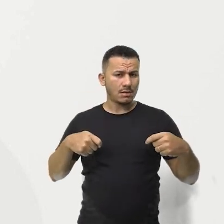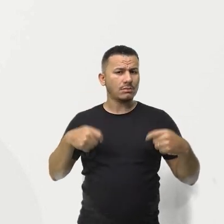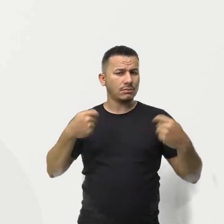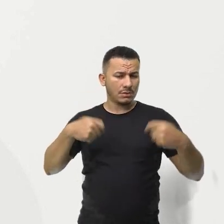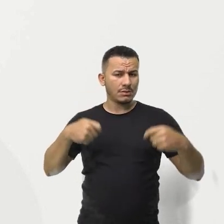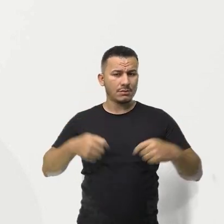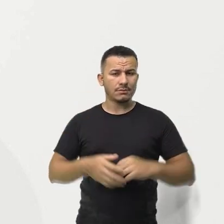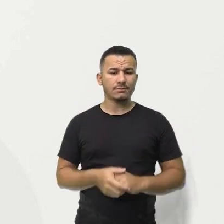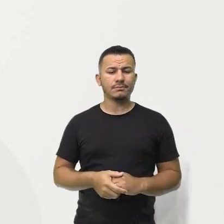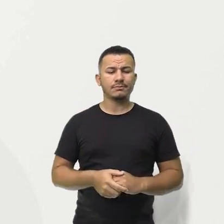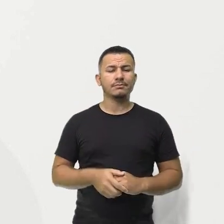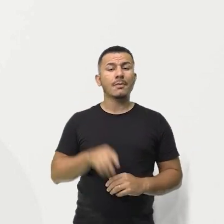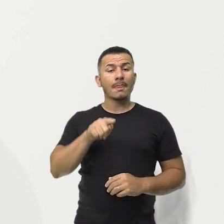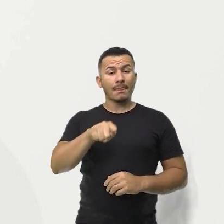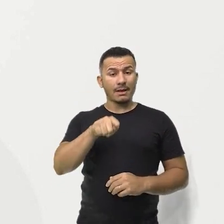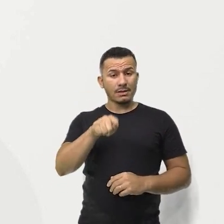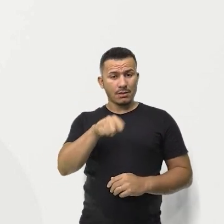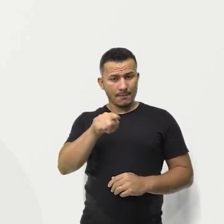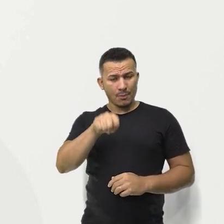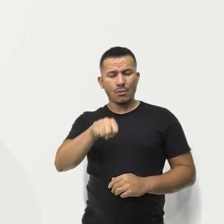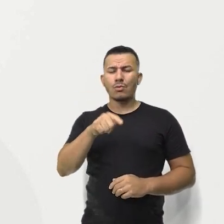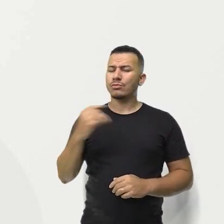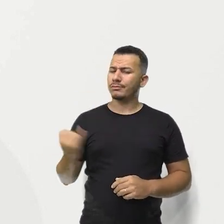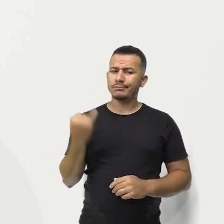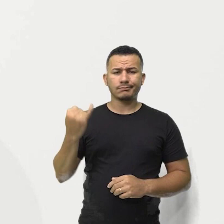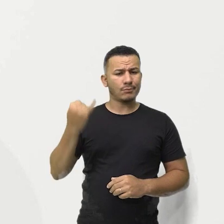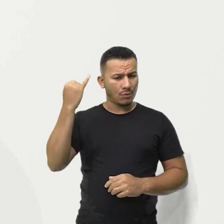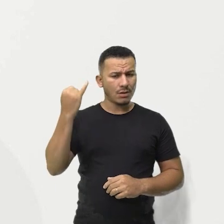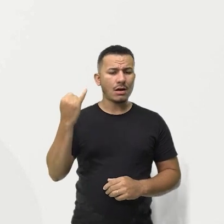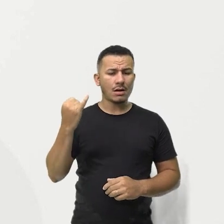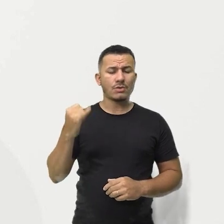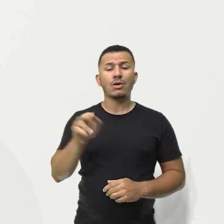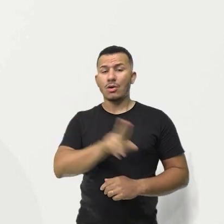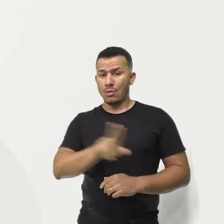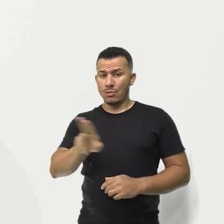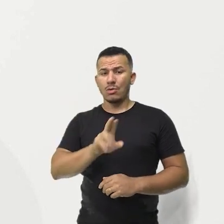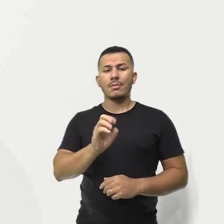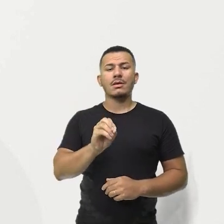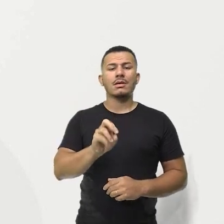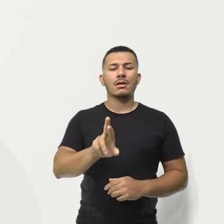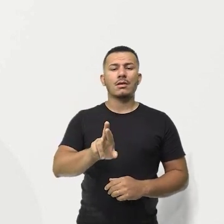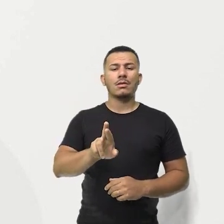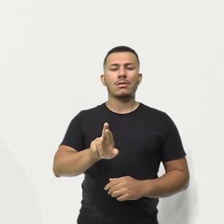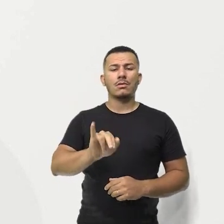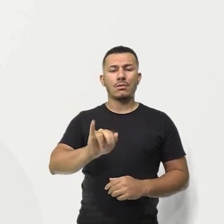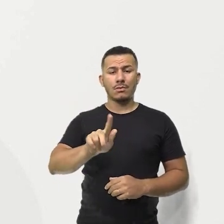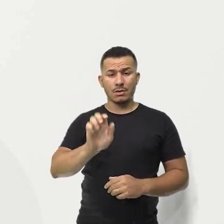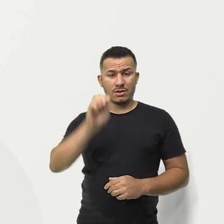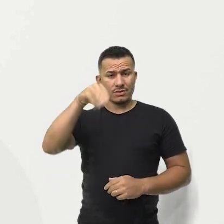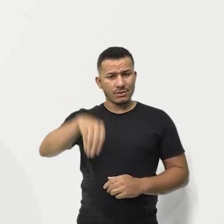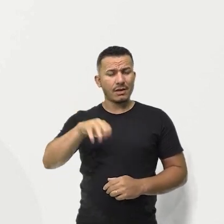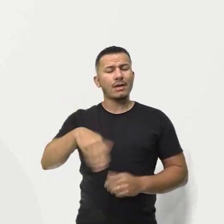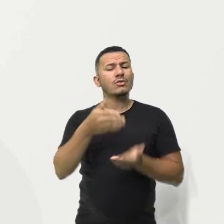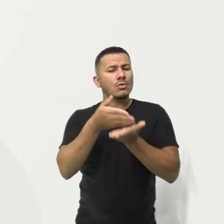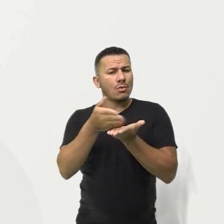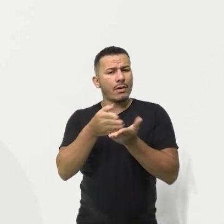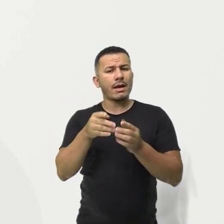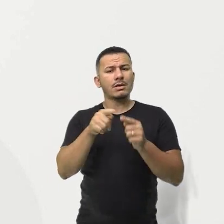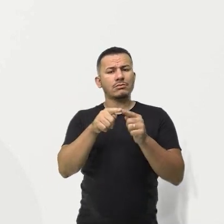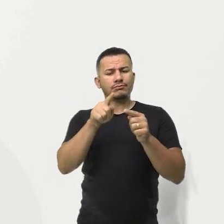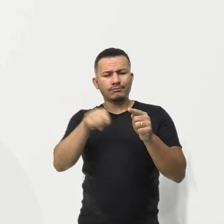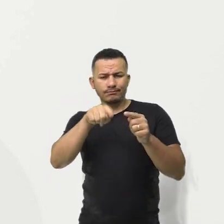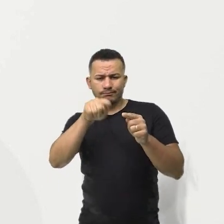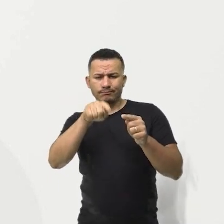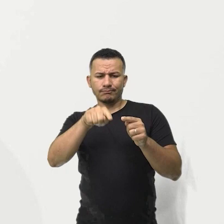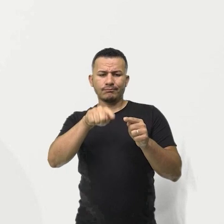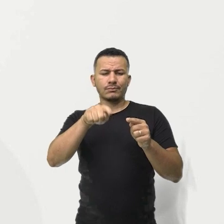dois eixos. E é um ponto muito importante no plano cartesiano, esse cara aqui nós chamamos de origem, tá bom? Origem do plano cartesiano, que é